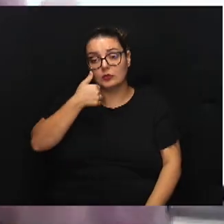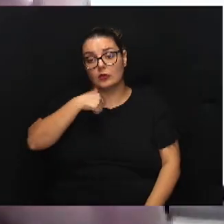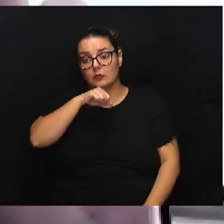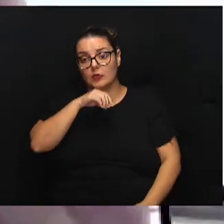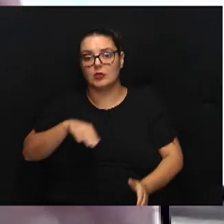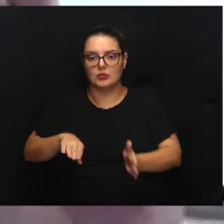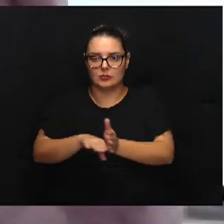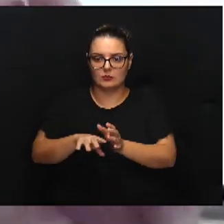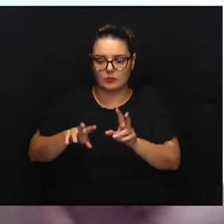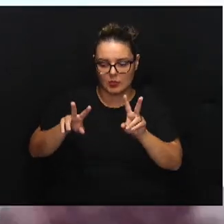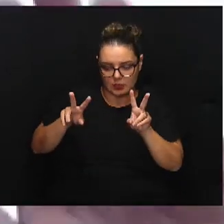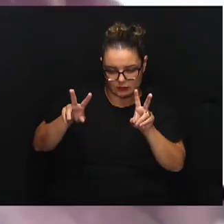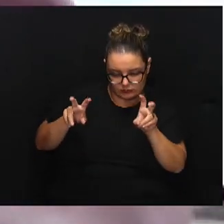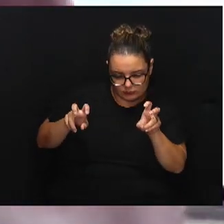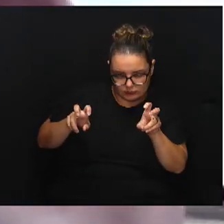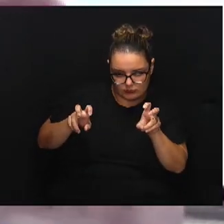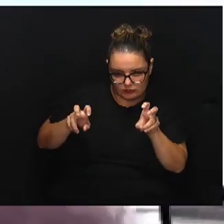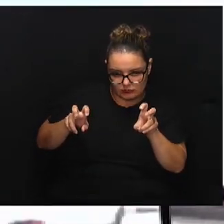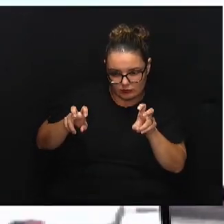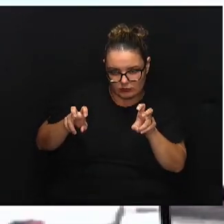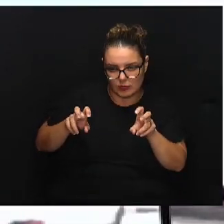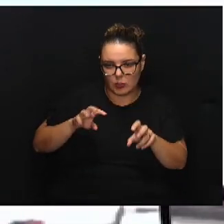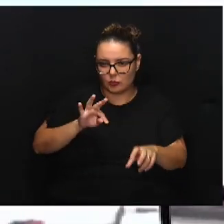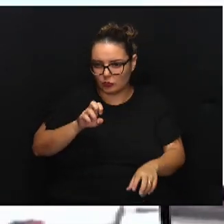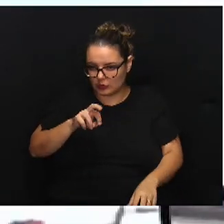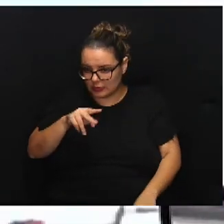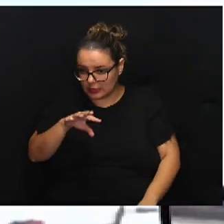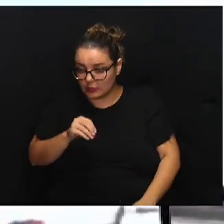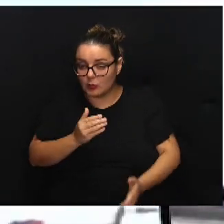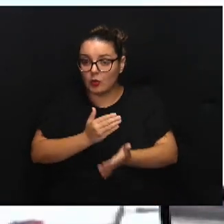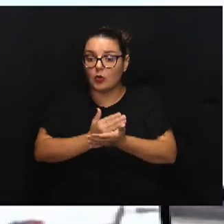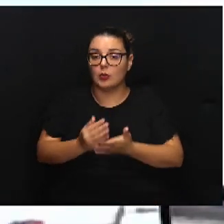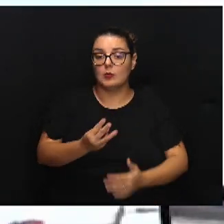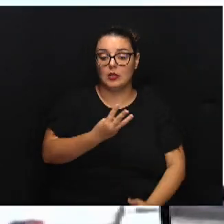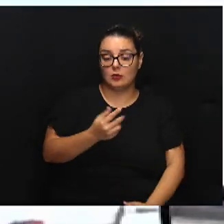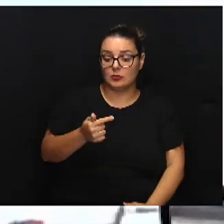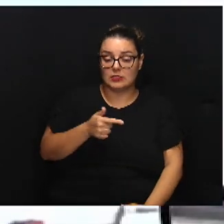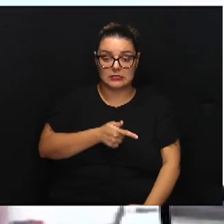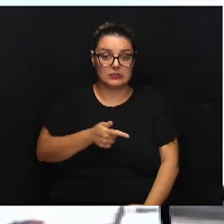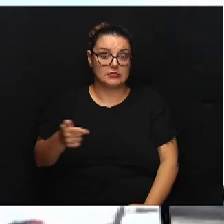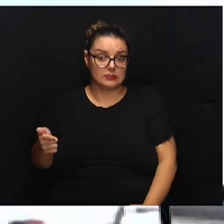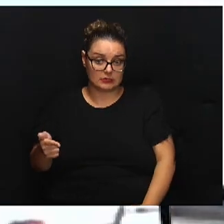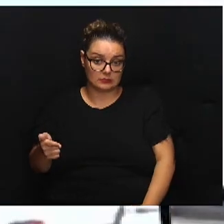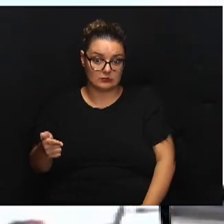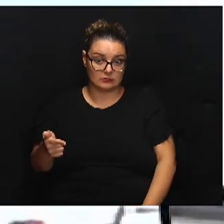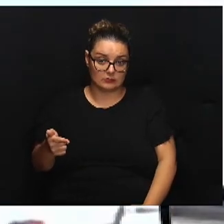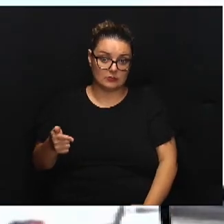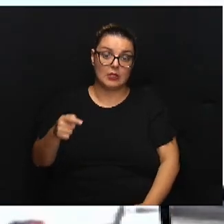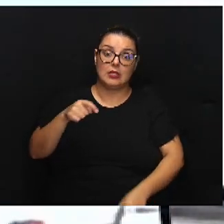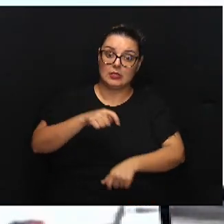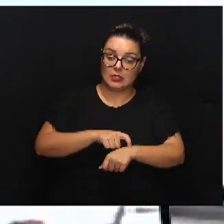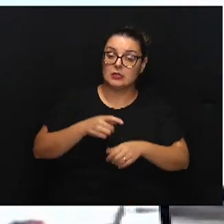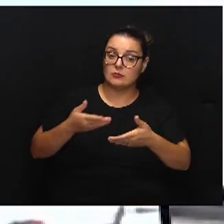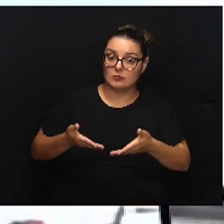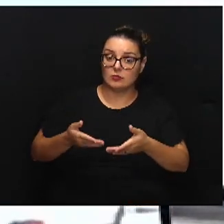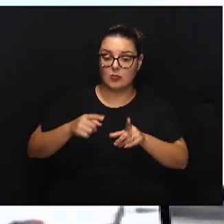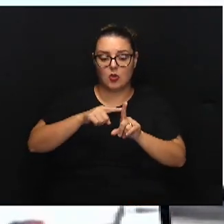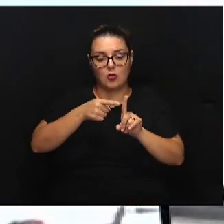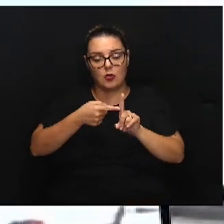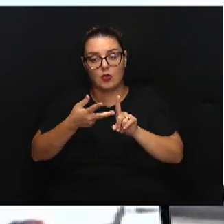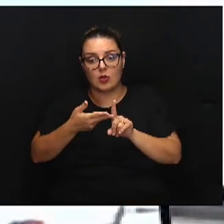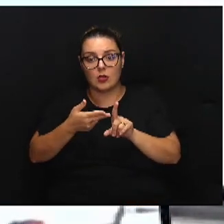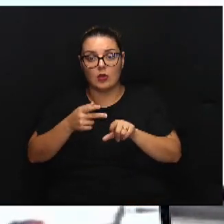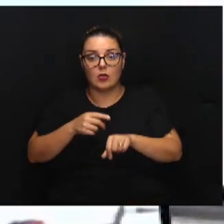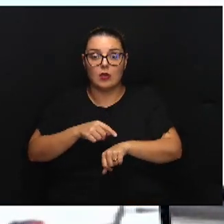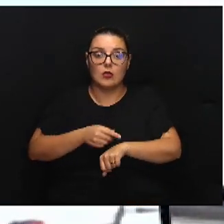que falam do termo da gravidez, e esse termo começa com 37 semanas, ainda nessa época, uma cesárea feita fora do